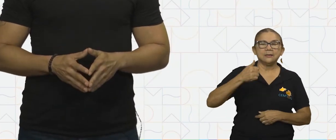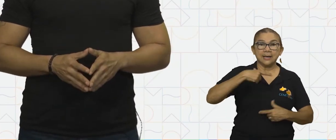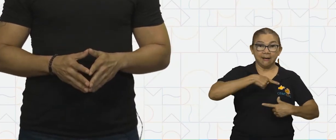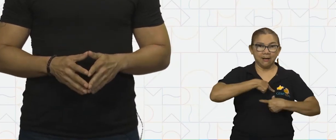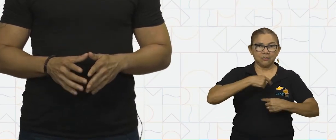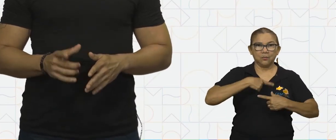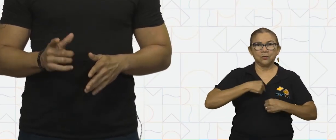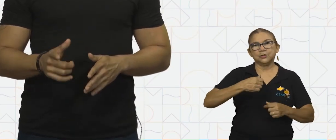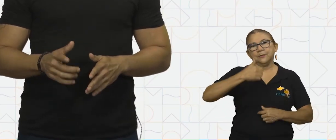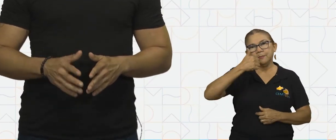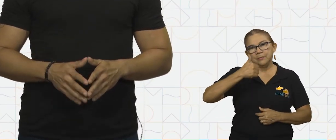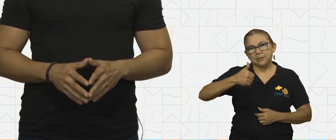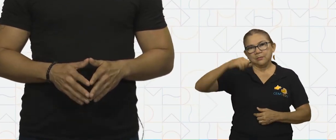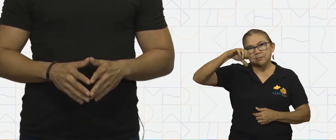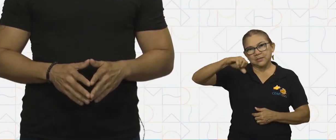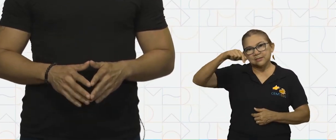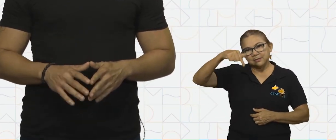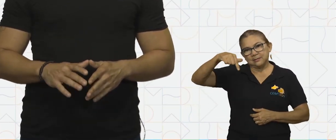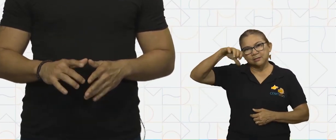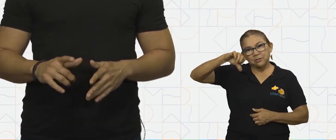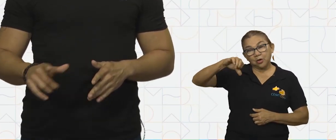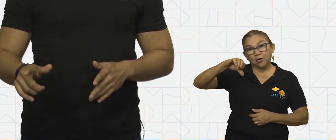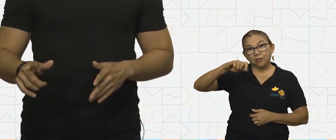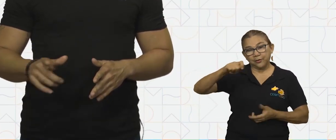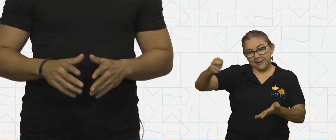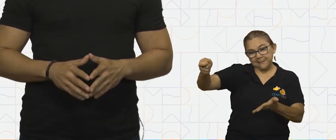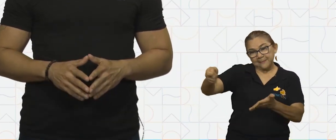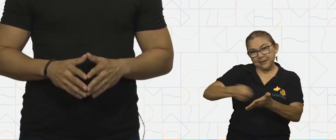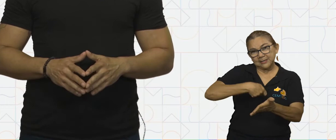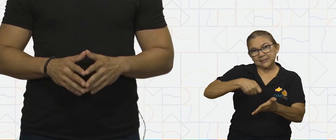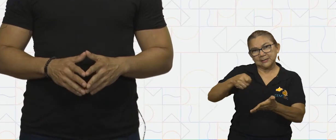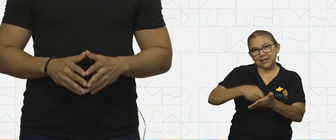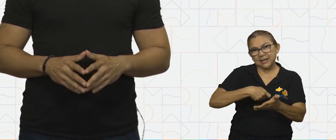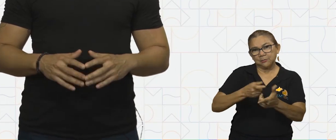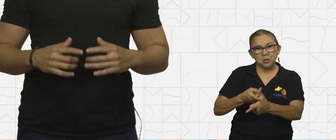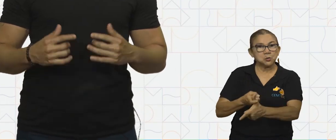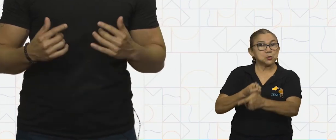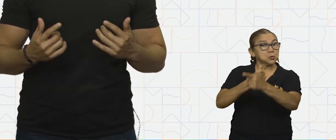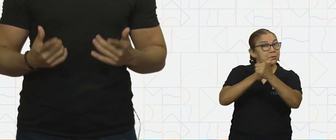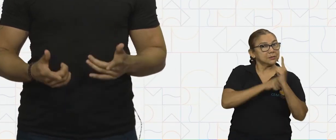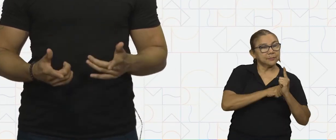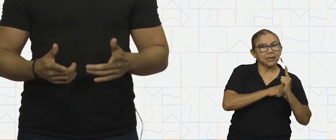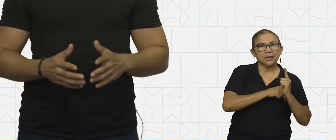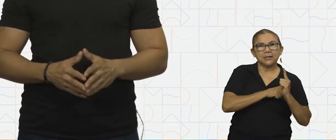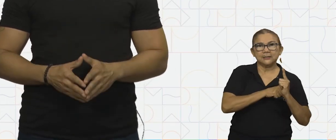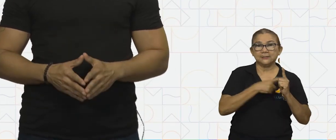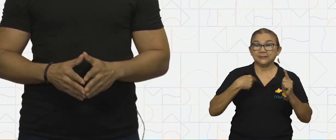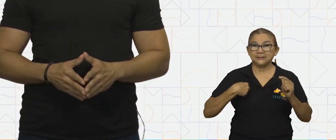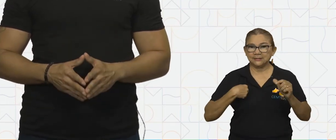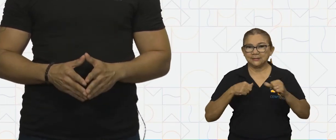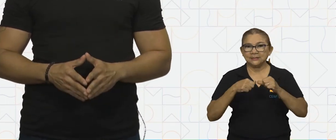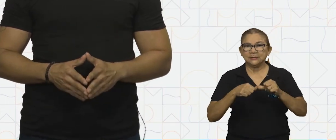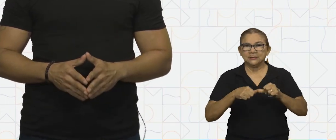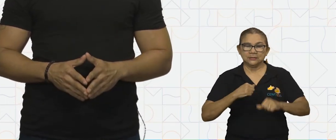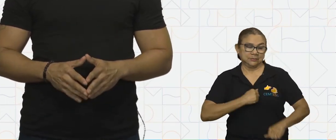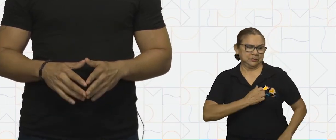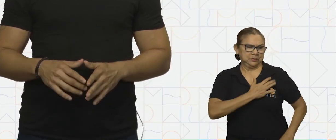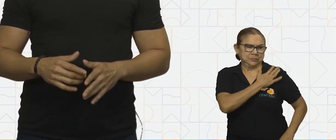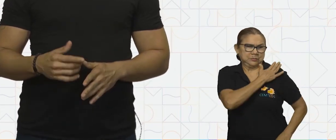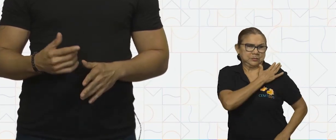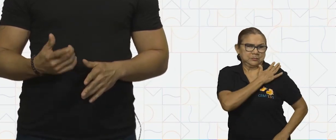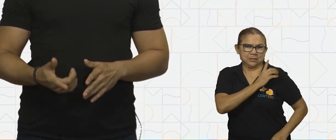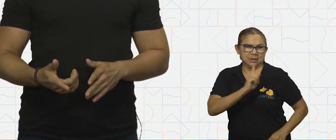1979, foi assinada a Lei da Anistia, que suspendia as penalidades impostas aos opositores do regime militar.